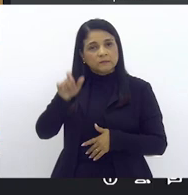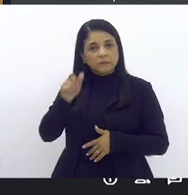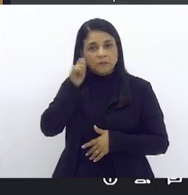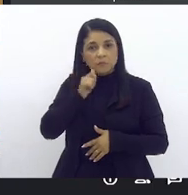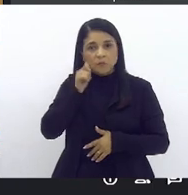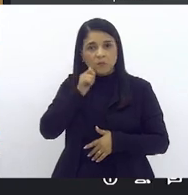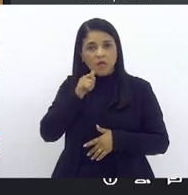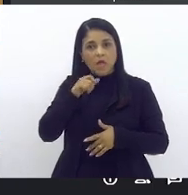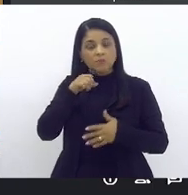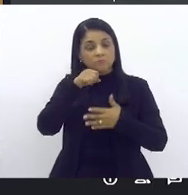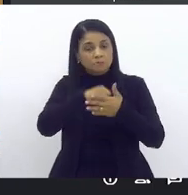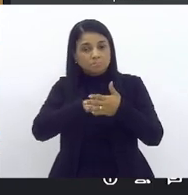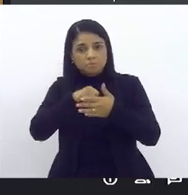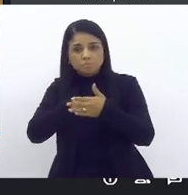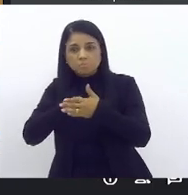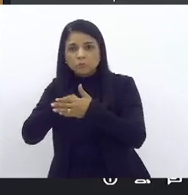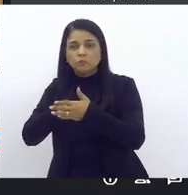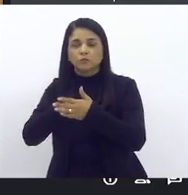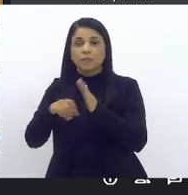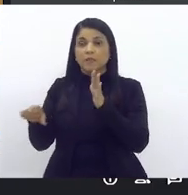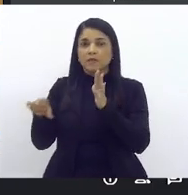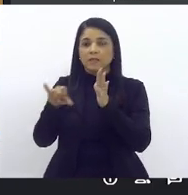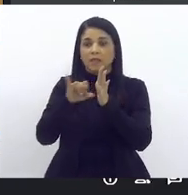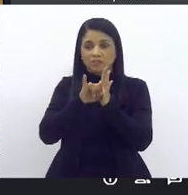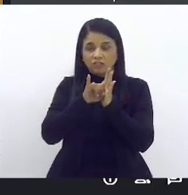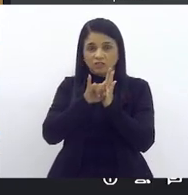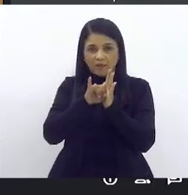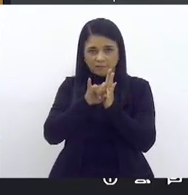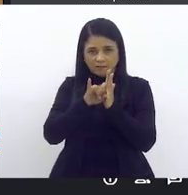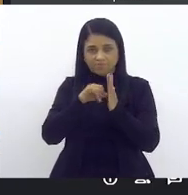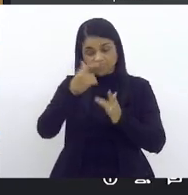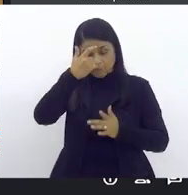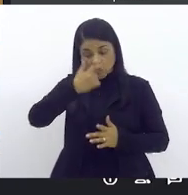definição de suas identidades. O que eu sou?